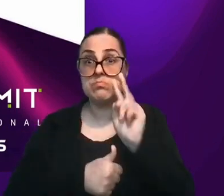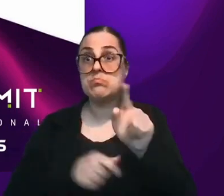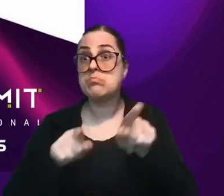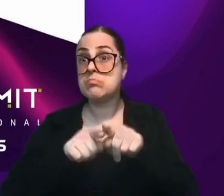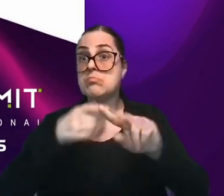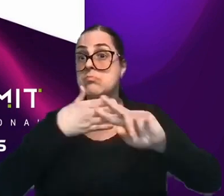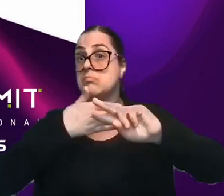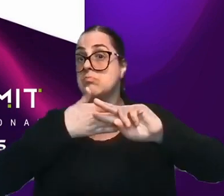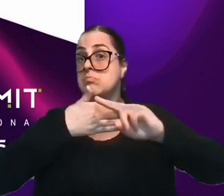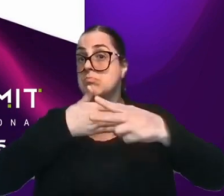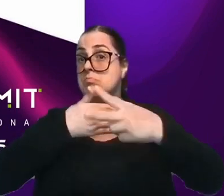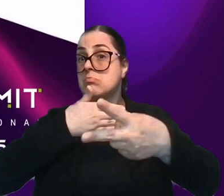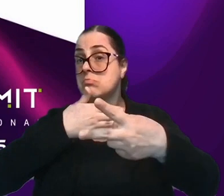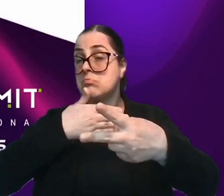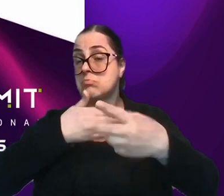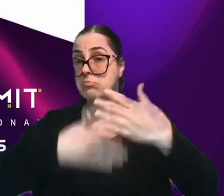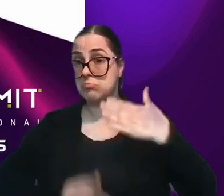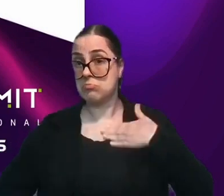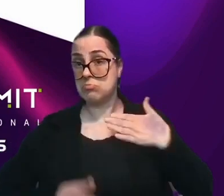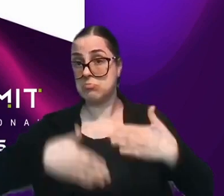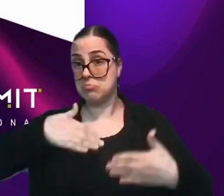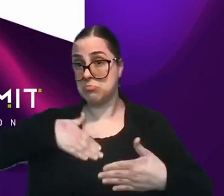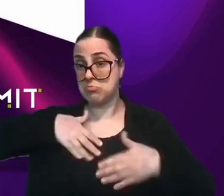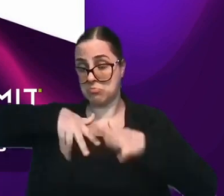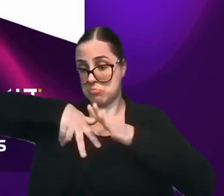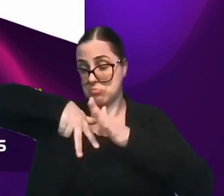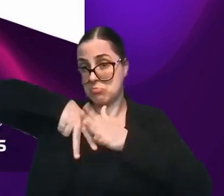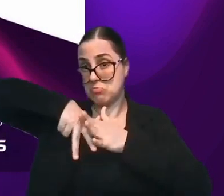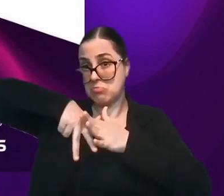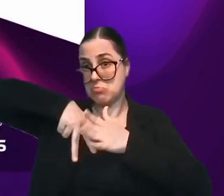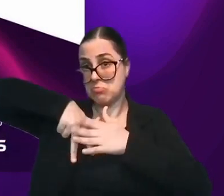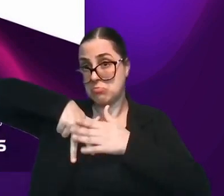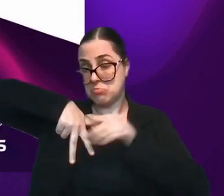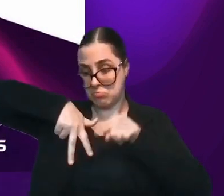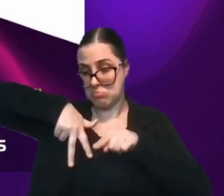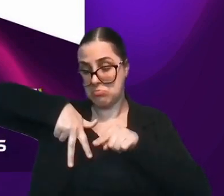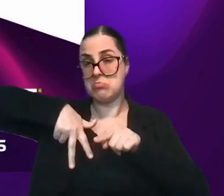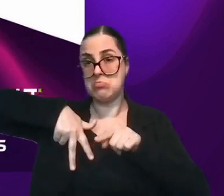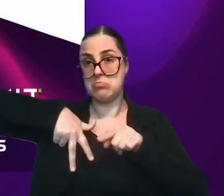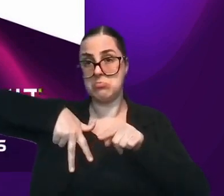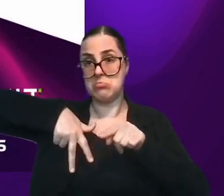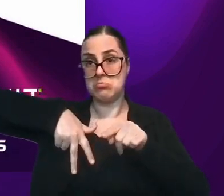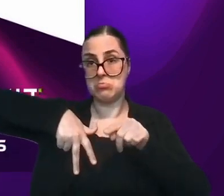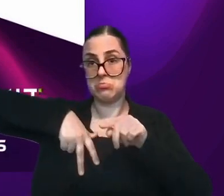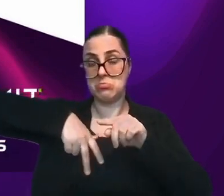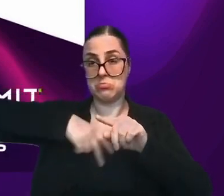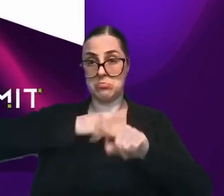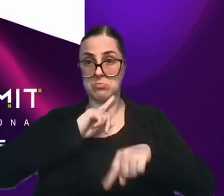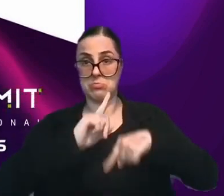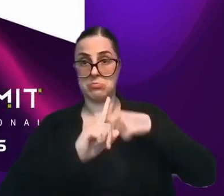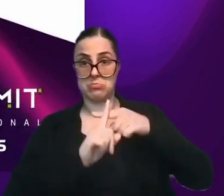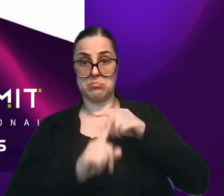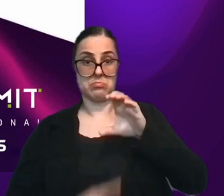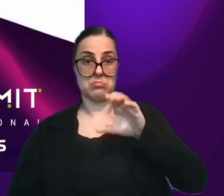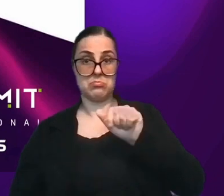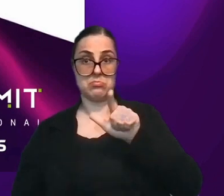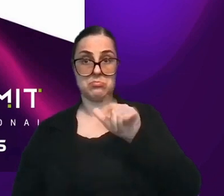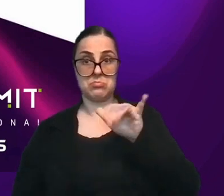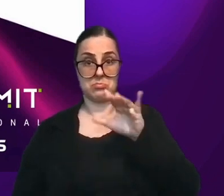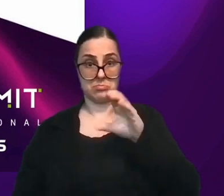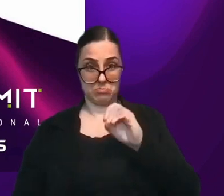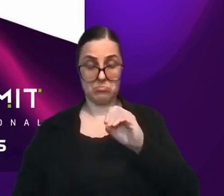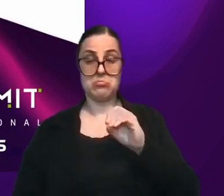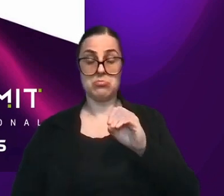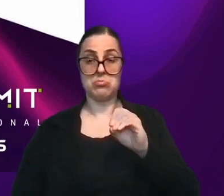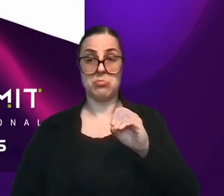sistêmica do paciente após a recalcificação. Então, é muito importante esse acompanhamento, seja a